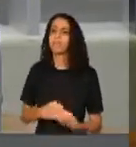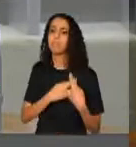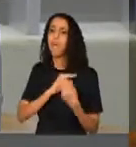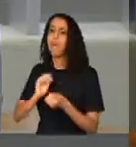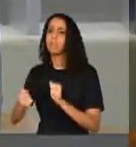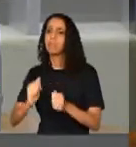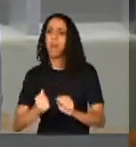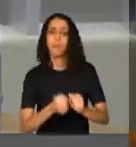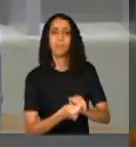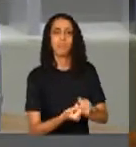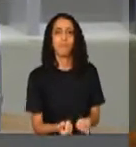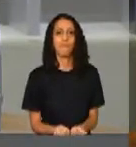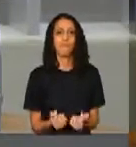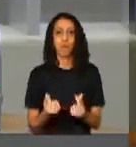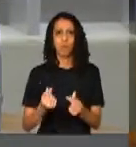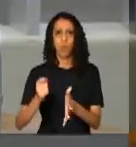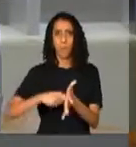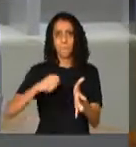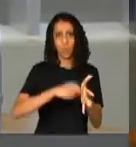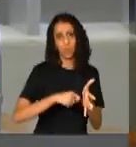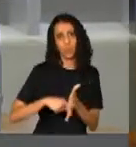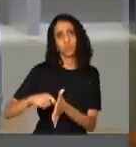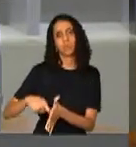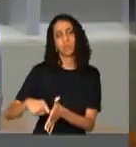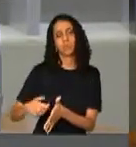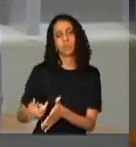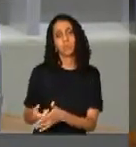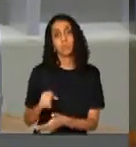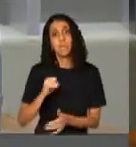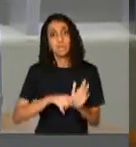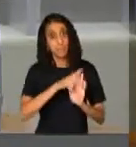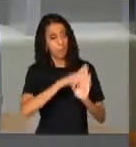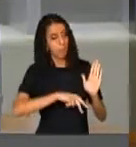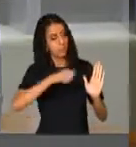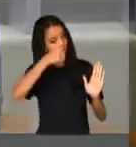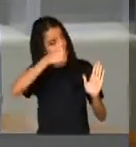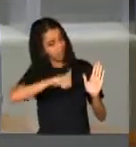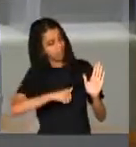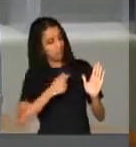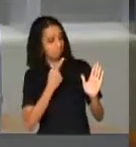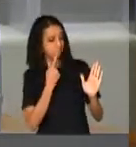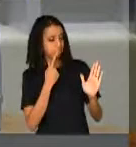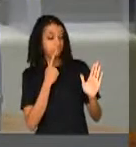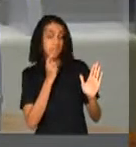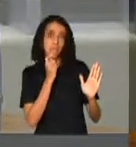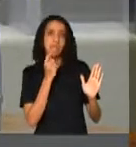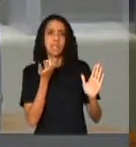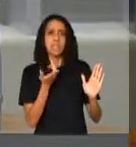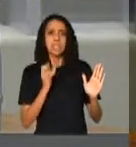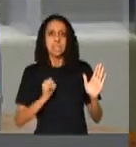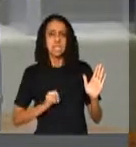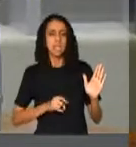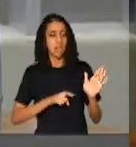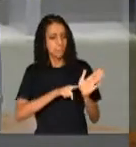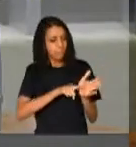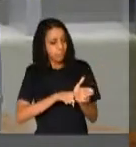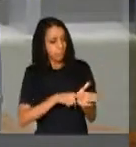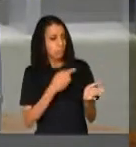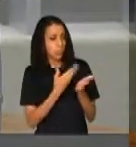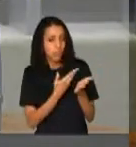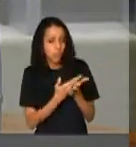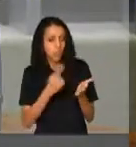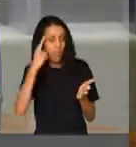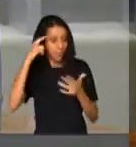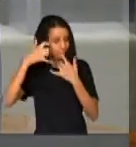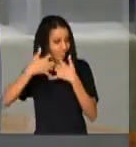Brasil. Quando a gente examina essa proposta, meu caro deputado Paulo Teixeira, a cada vez que aprofundamos a